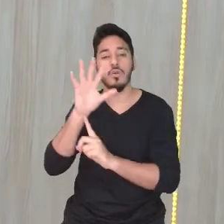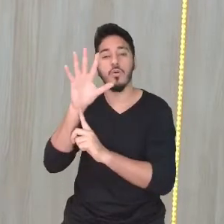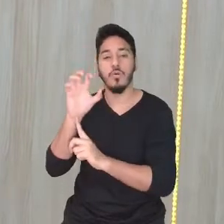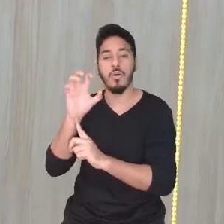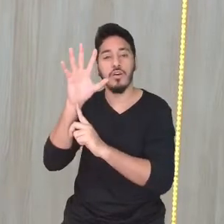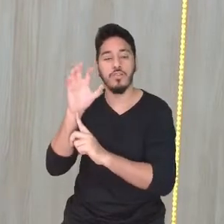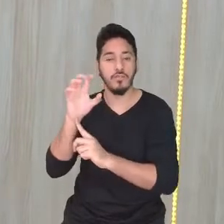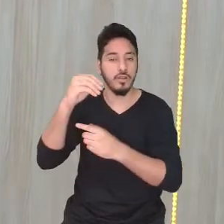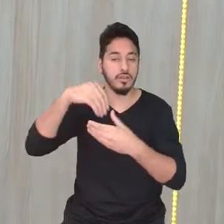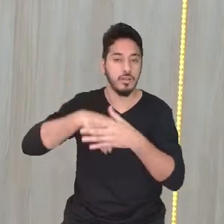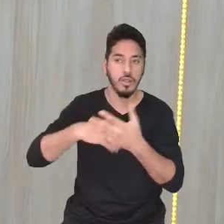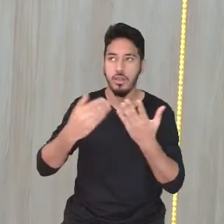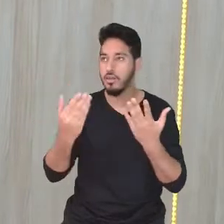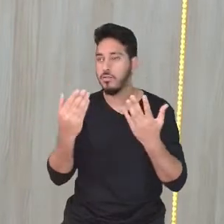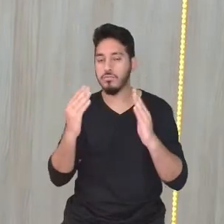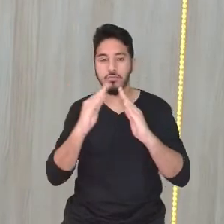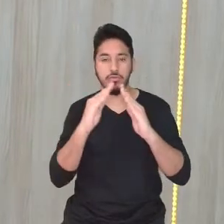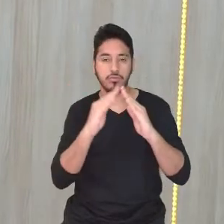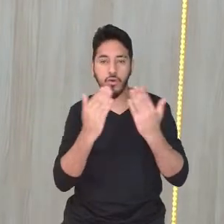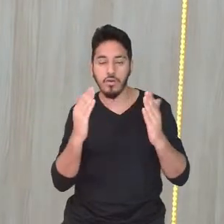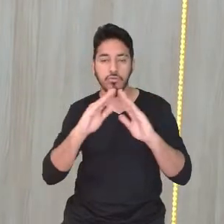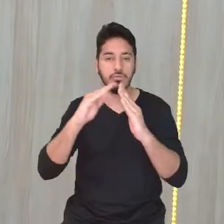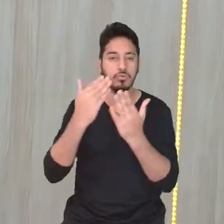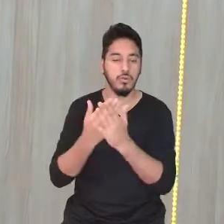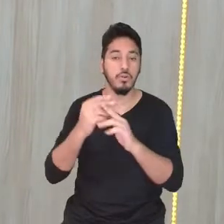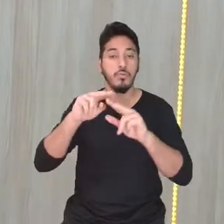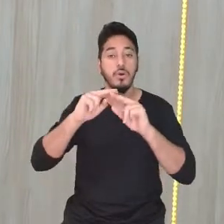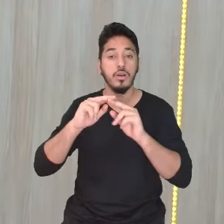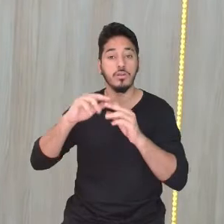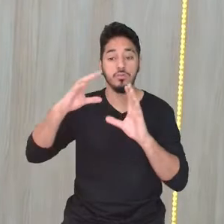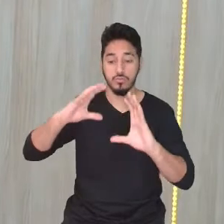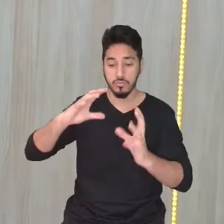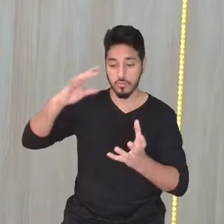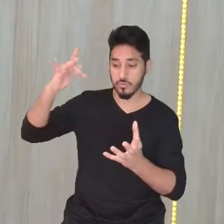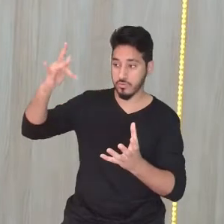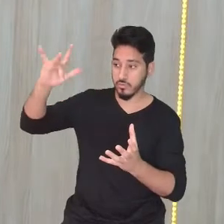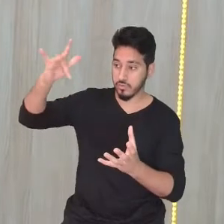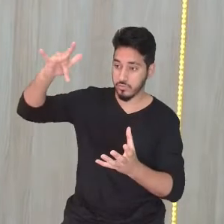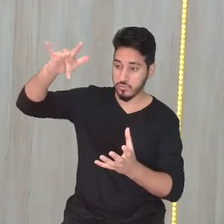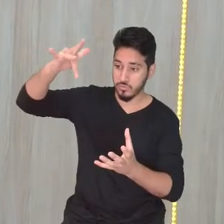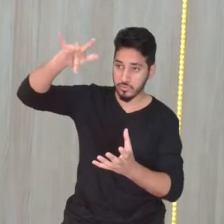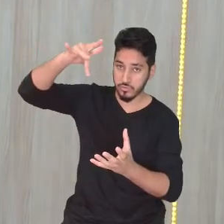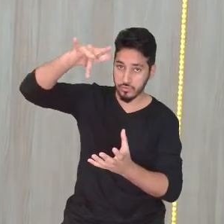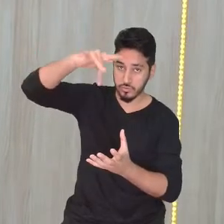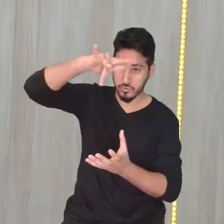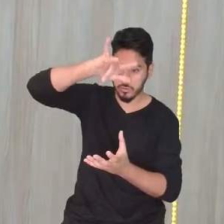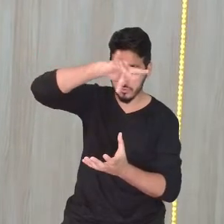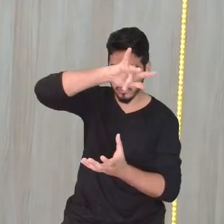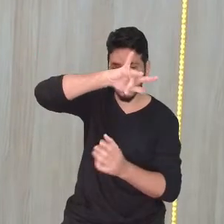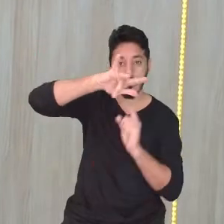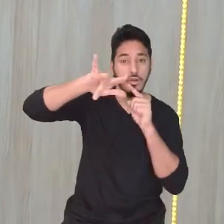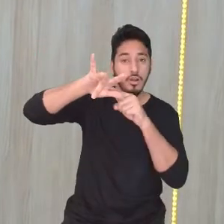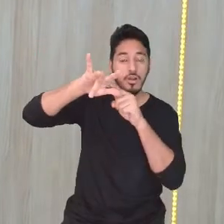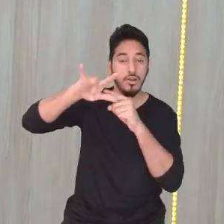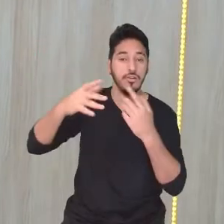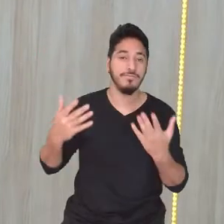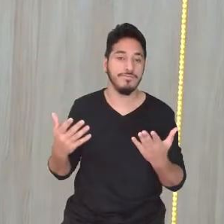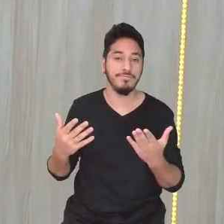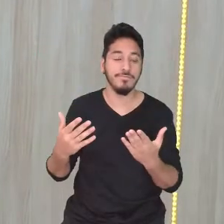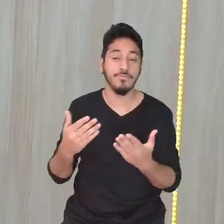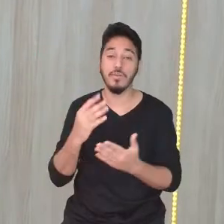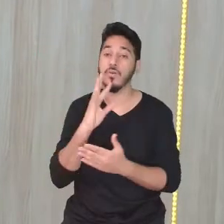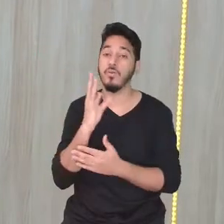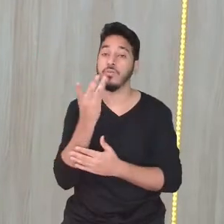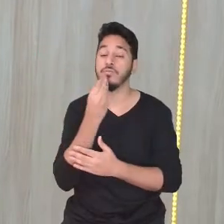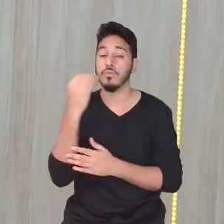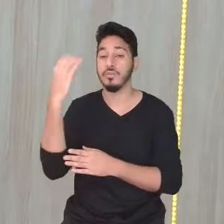escola, em casa, graças aos satélites, graças à astronomia, tá, gente? Então, o conhecimento científico, ele